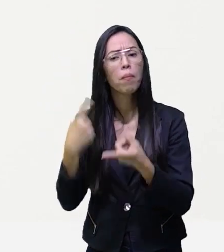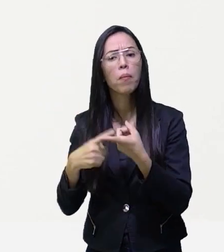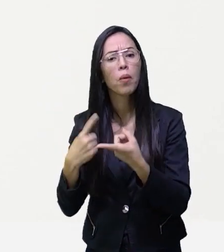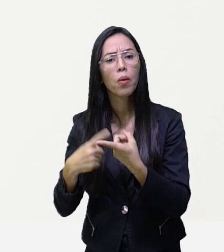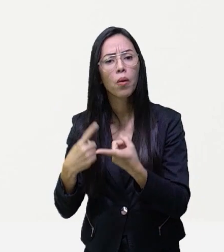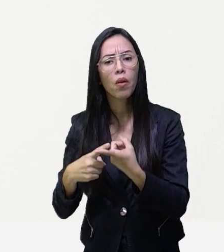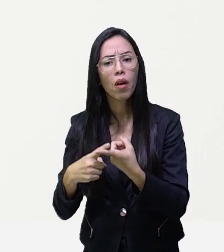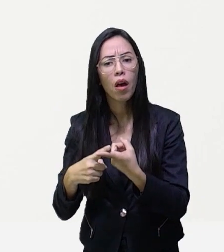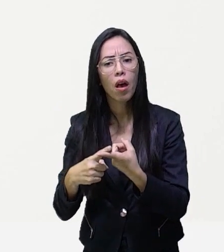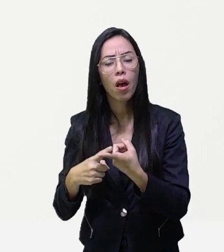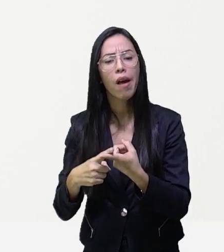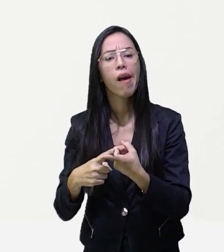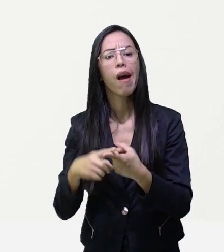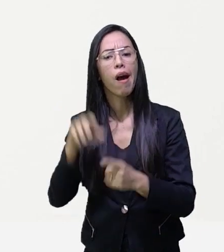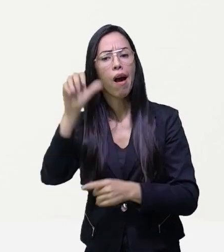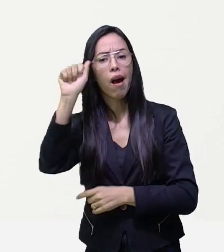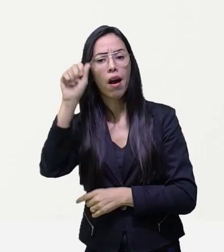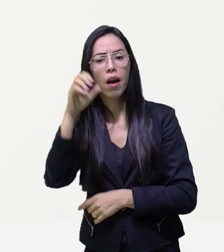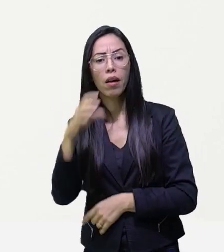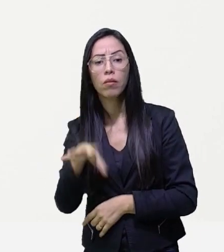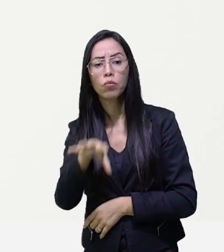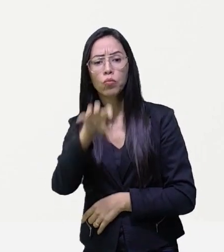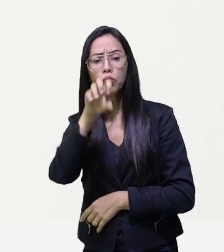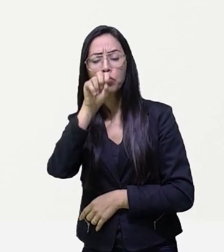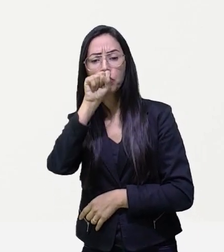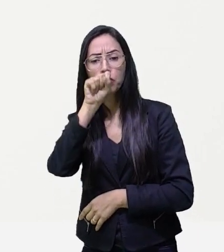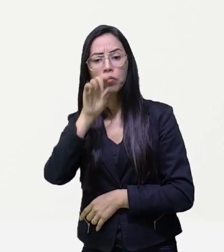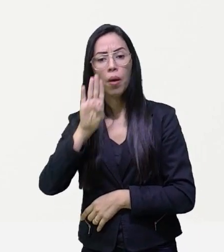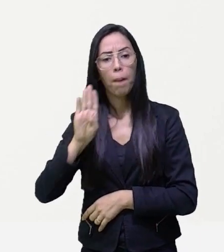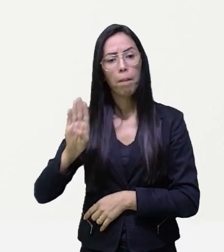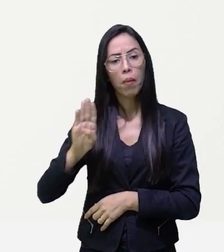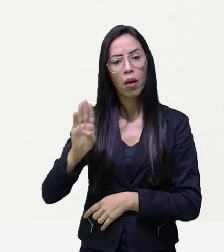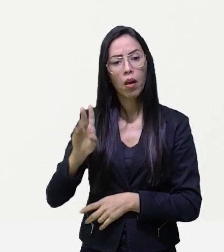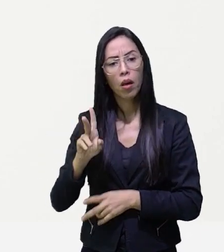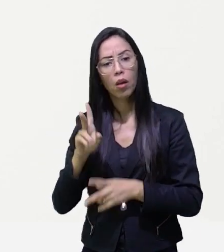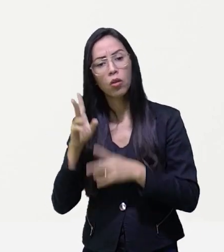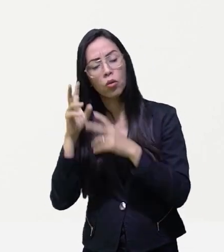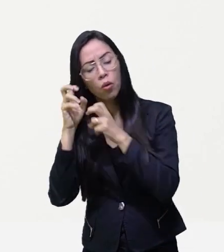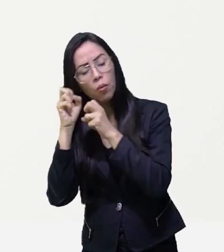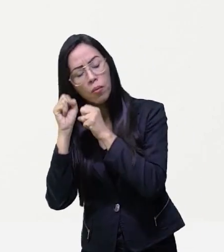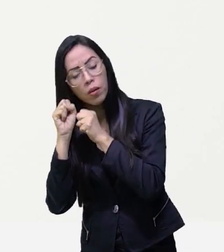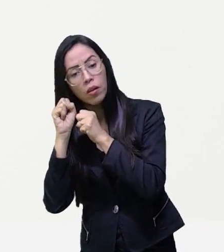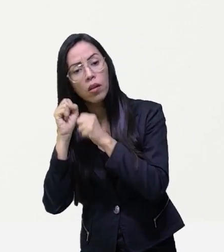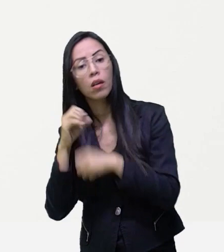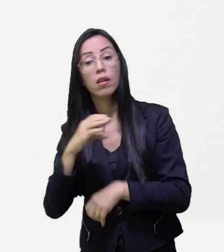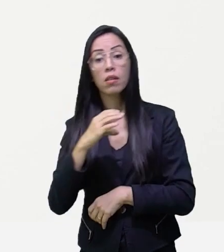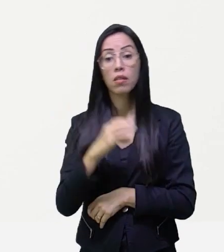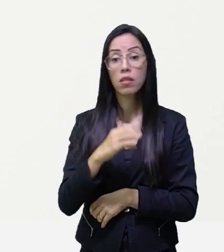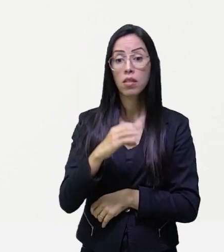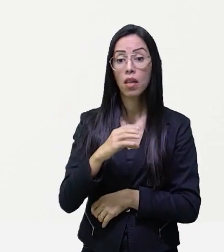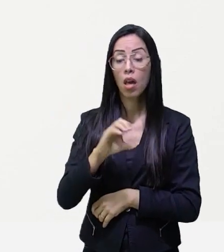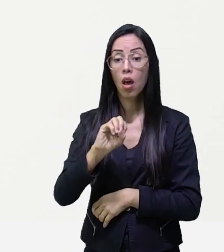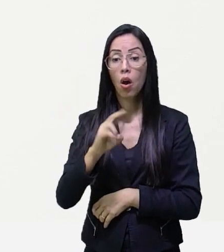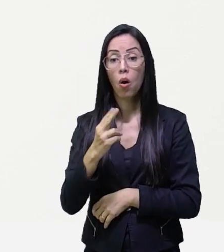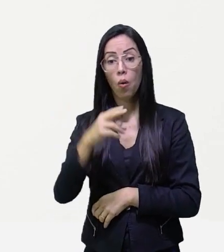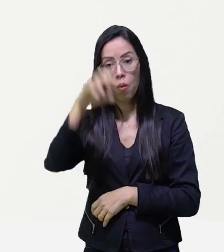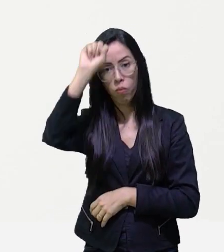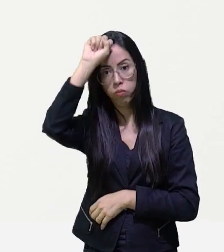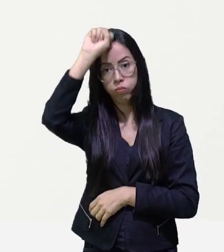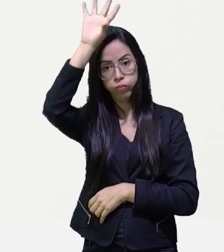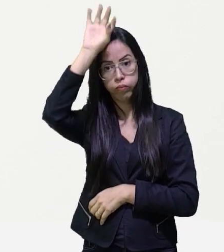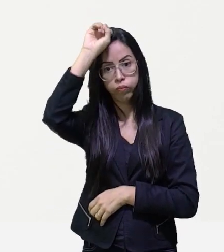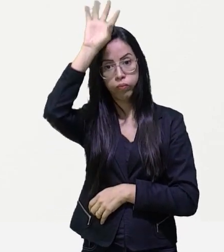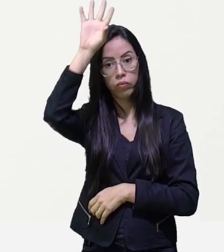respirar, letra B, dormir, letra C, espirrar. Vamos para